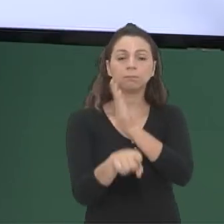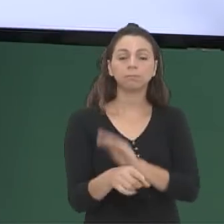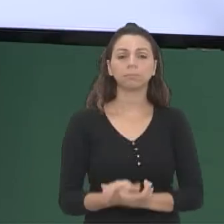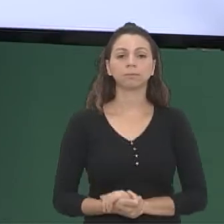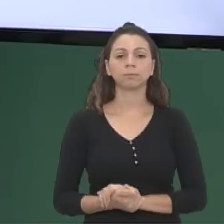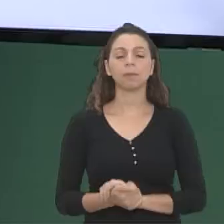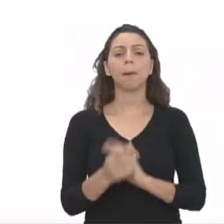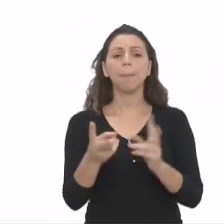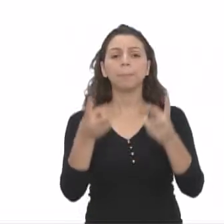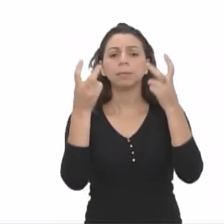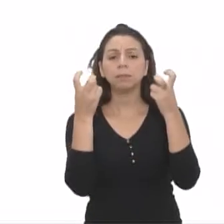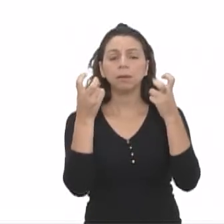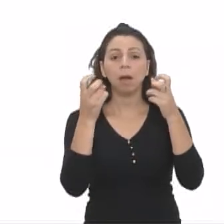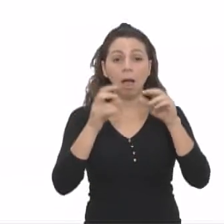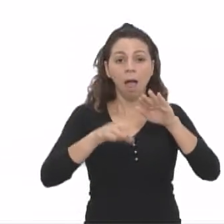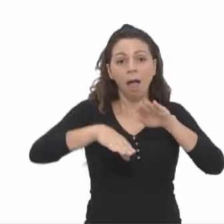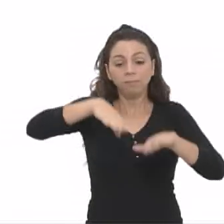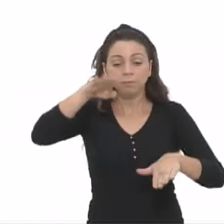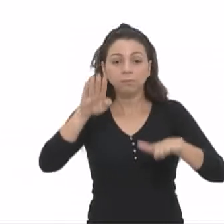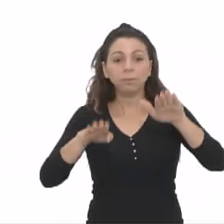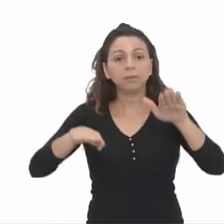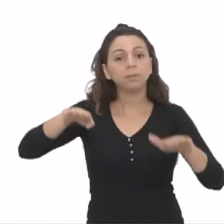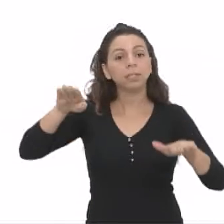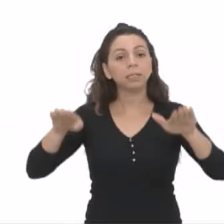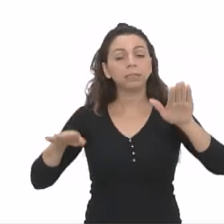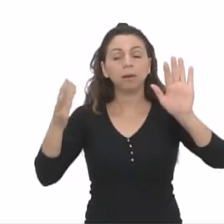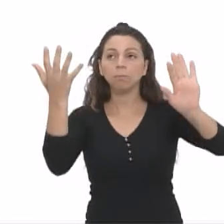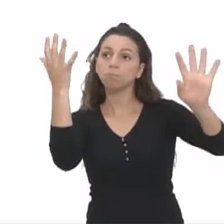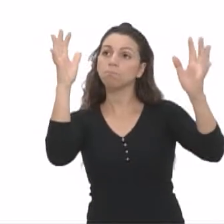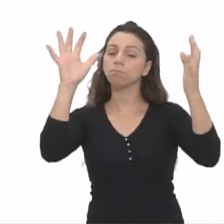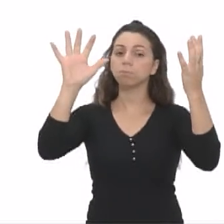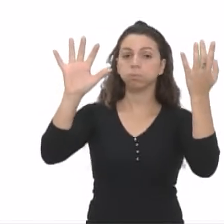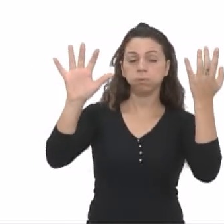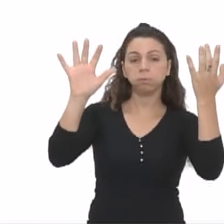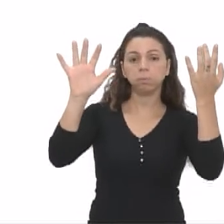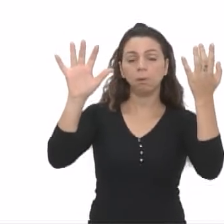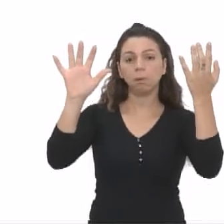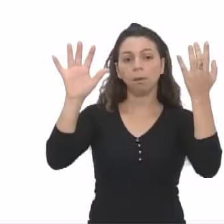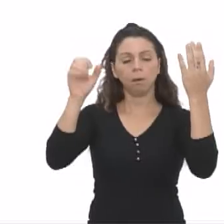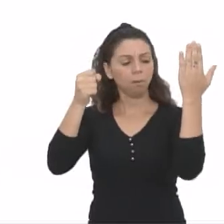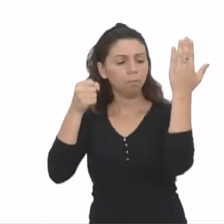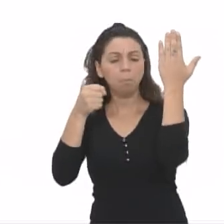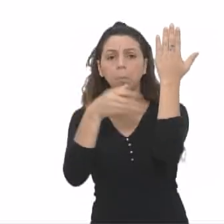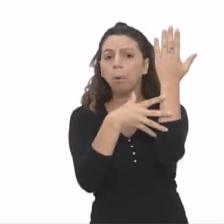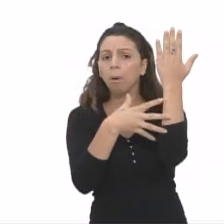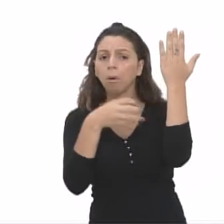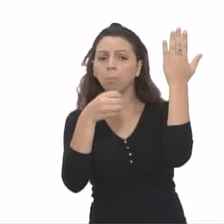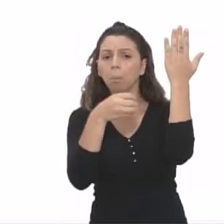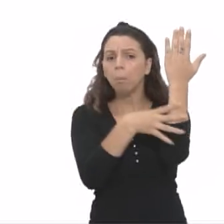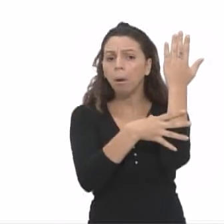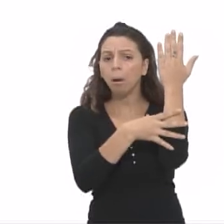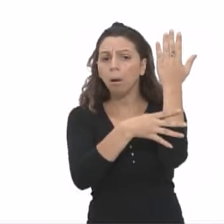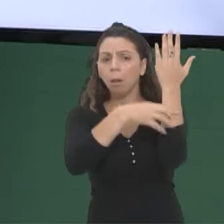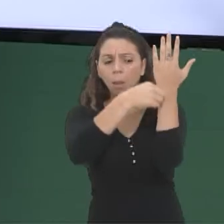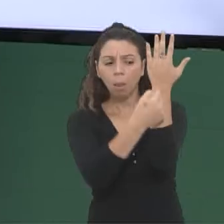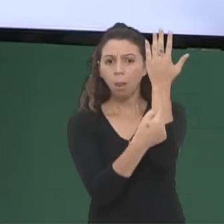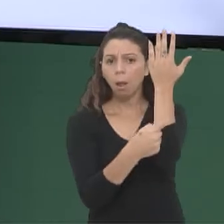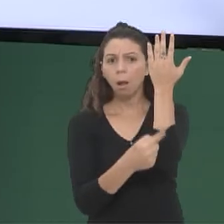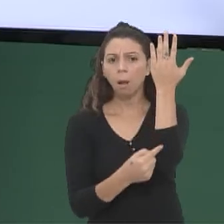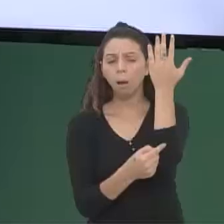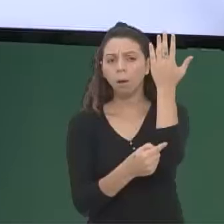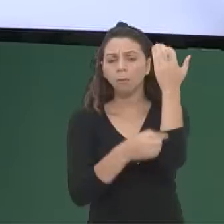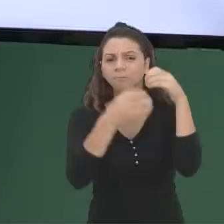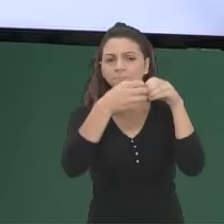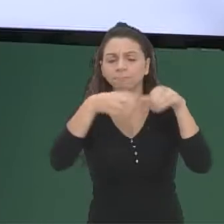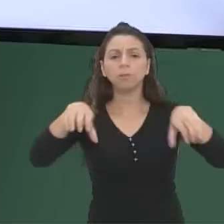de temperatura na superfície terrestre provocam rachaduras e a fragmentação das rochas. Esse tipo de